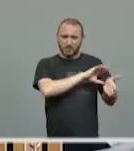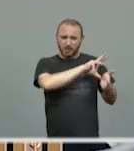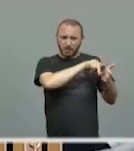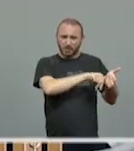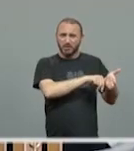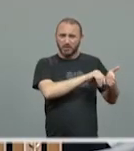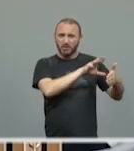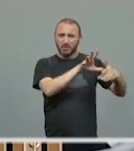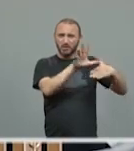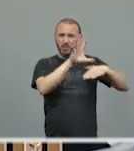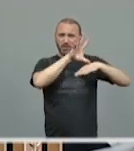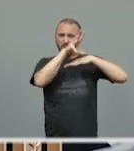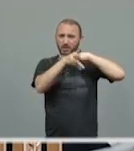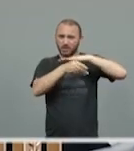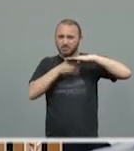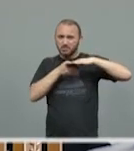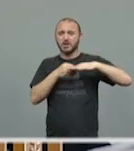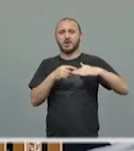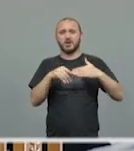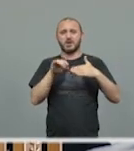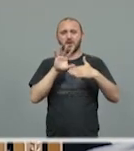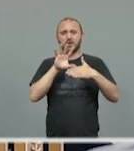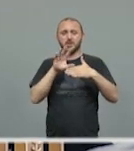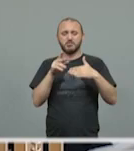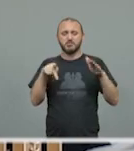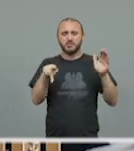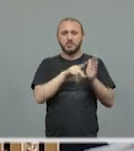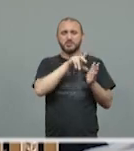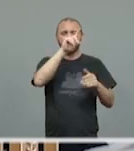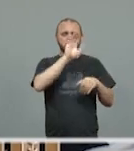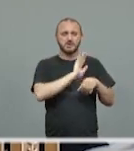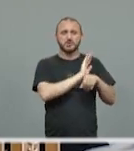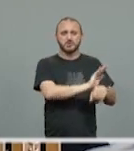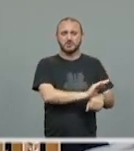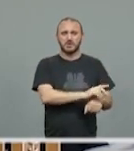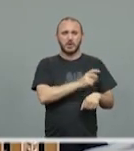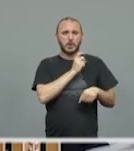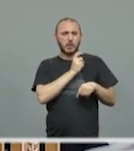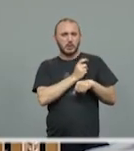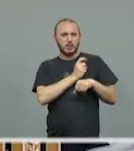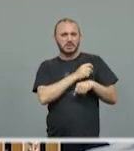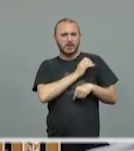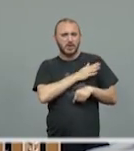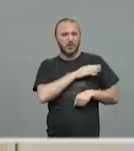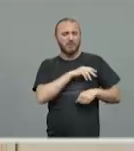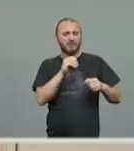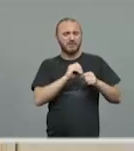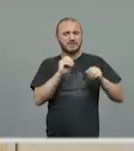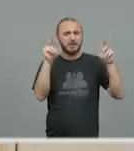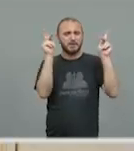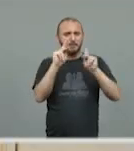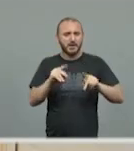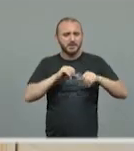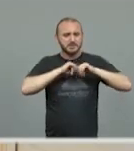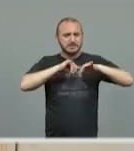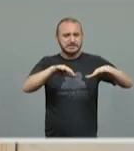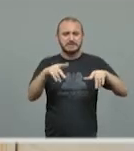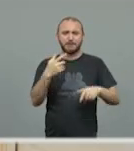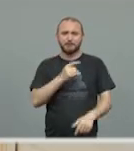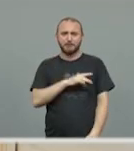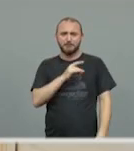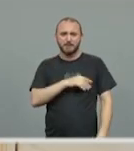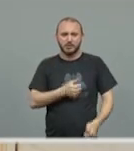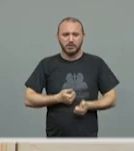Ser misericordioso, pureza de coração, promover a paz, não ter medo de